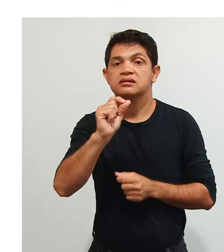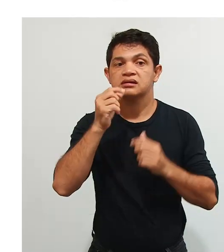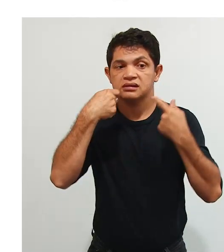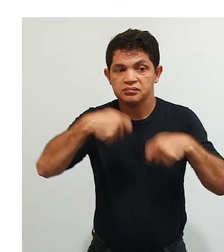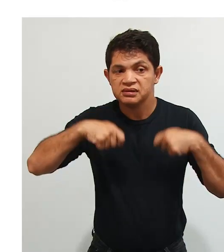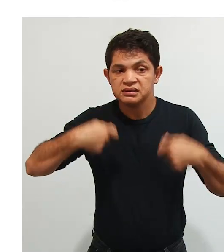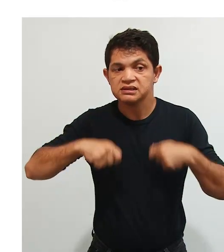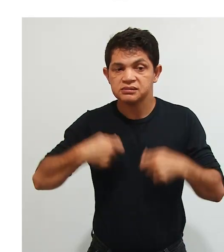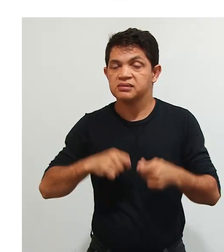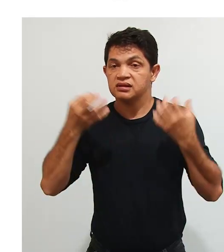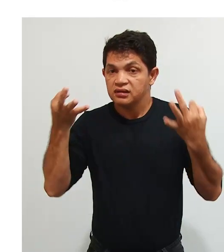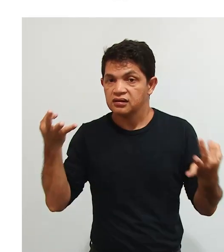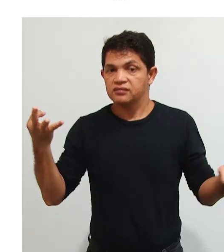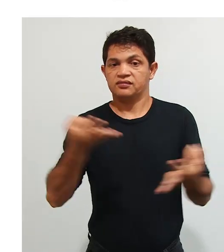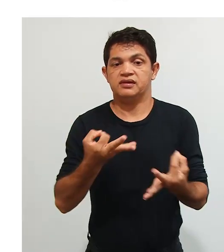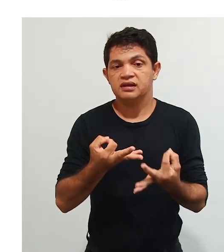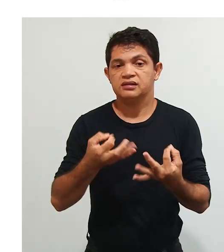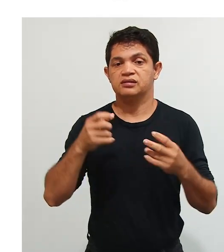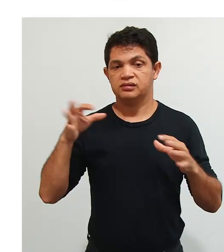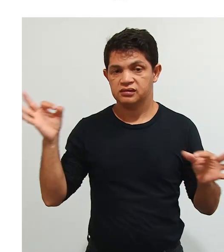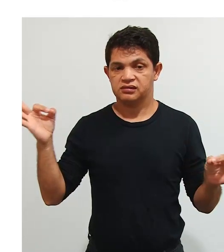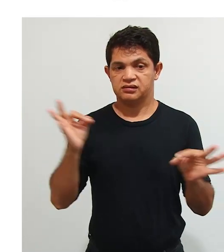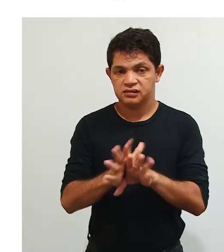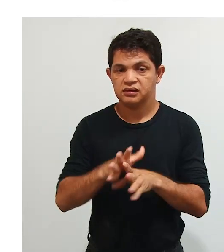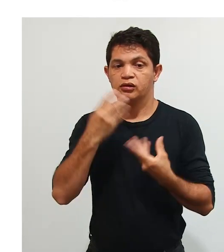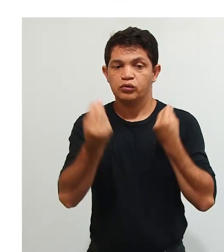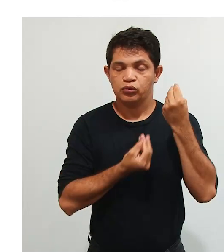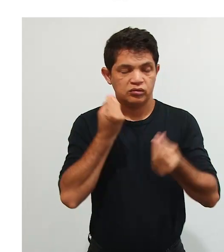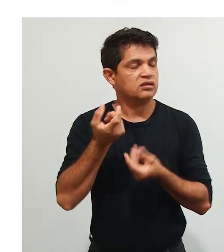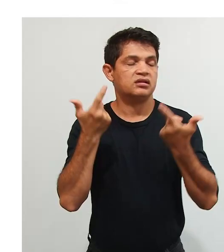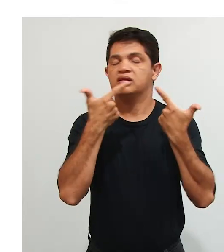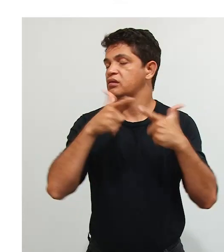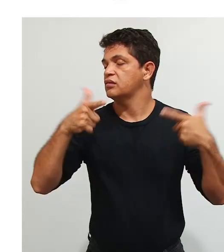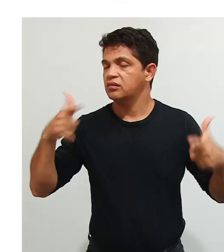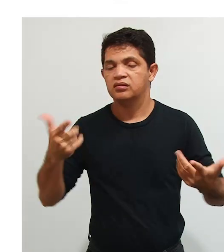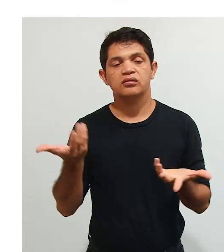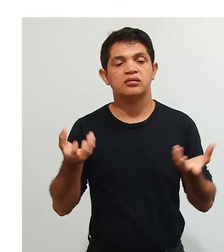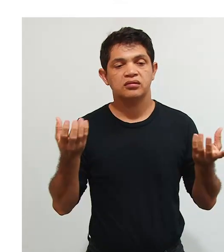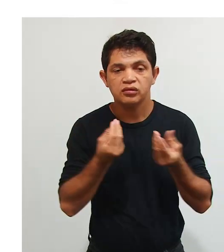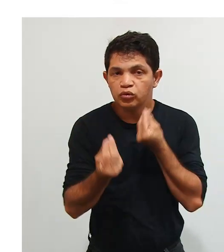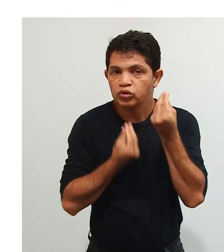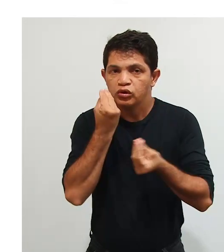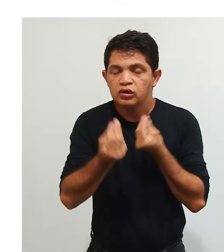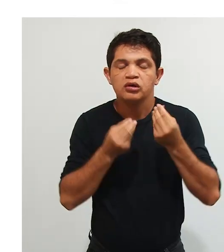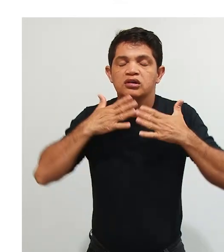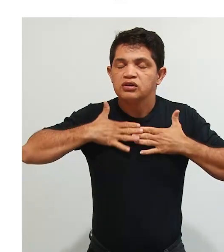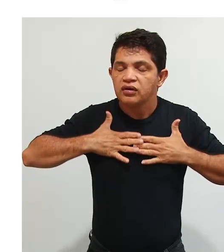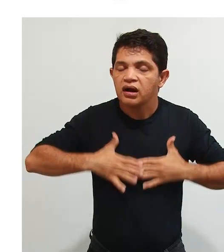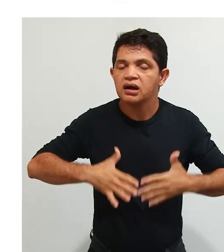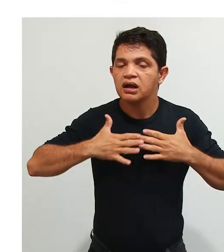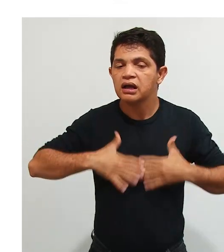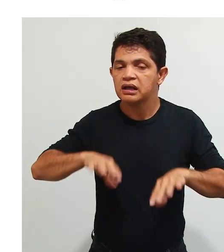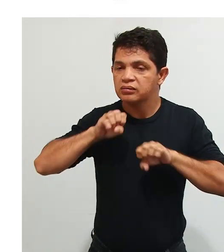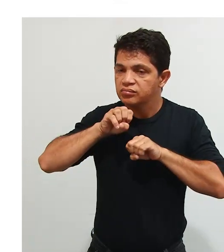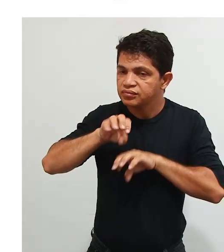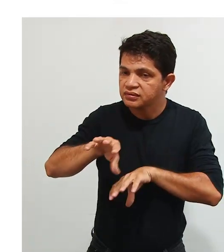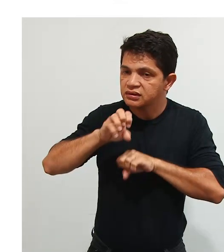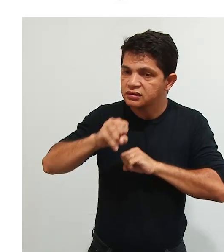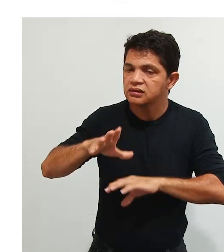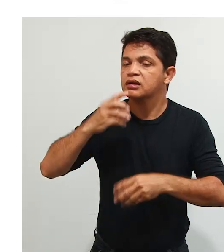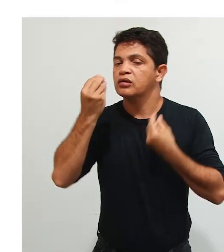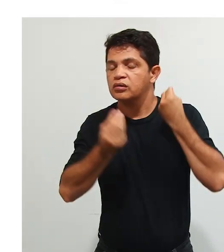com criança, normalmente a gente fala, não corre. Não, a gente tem que falar, ande devagar. Nós